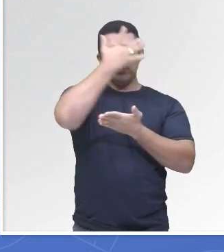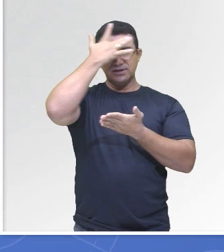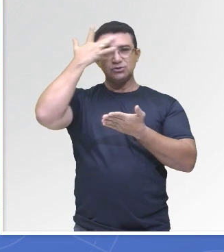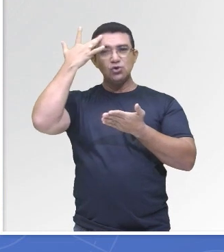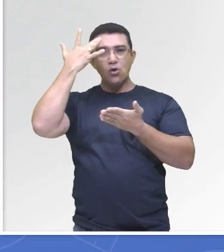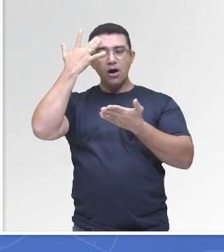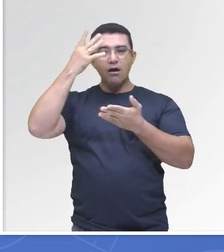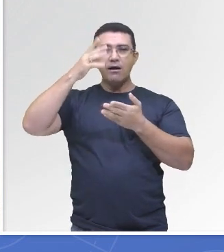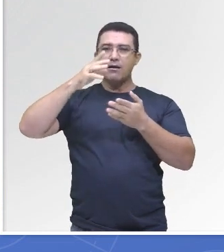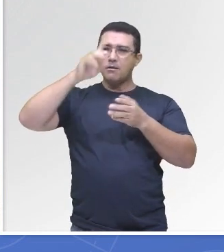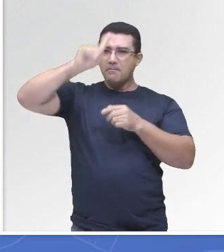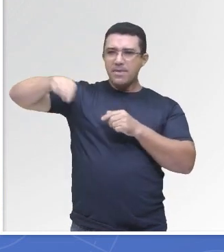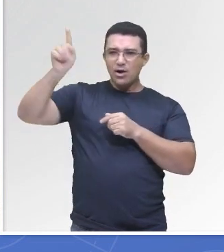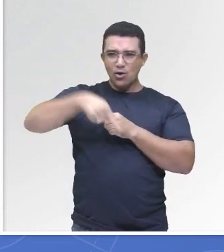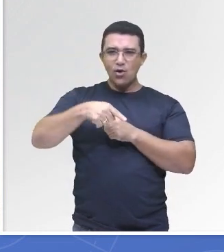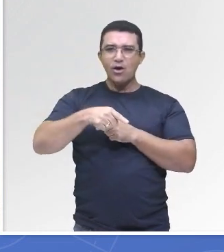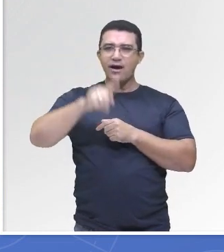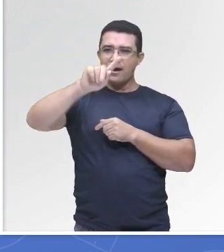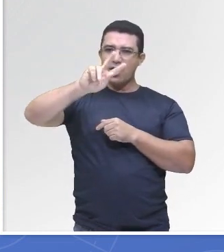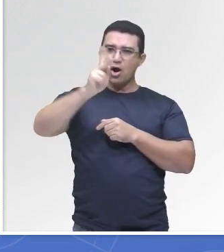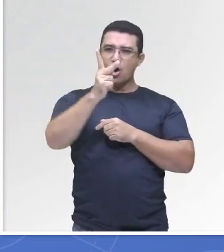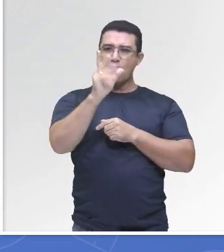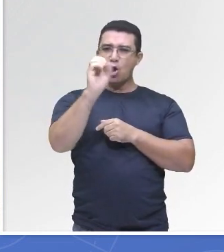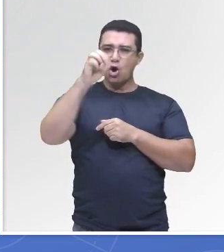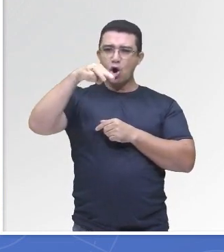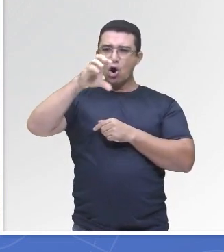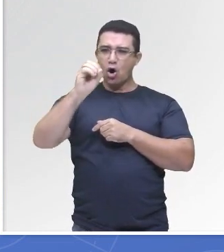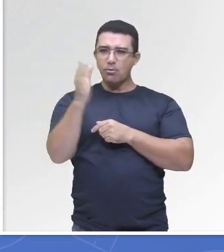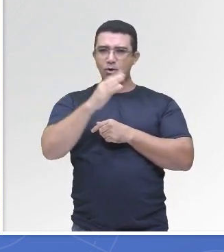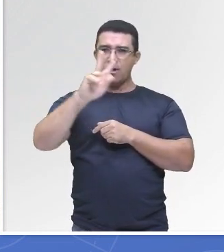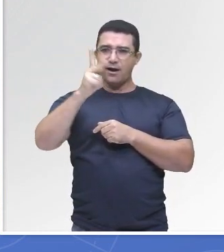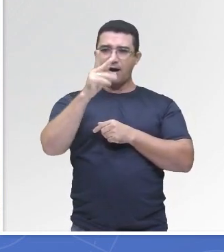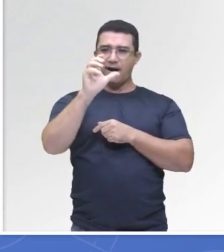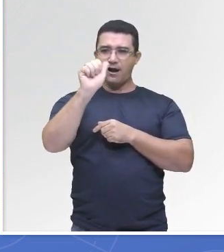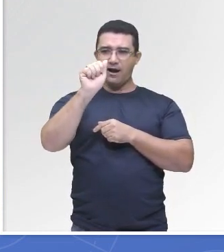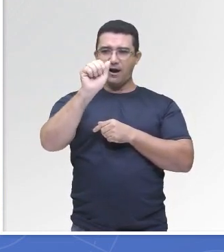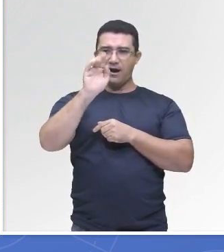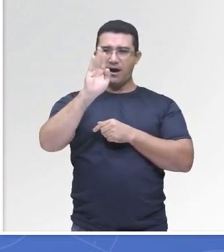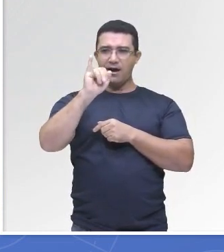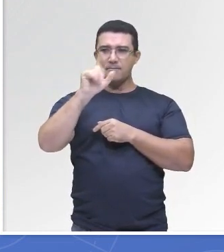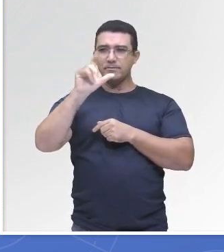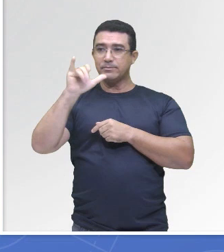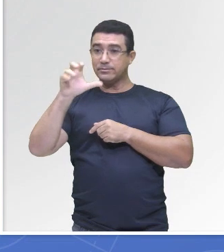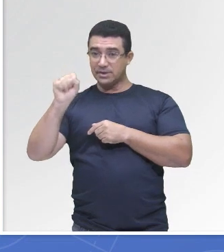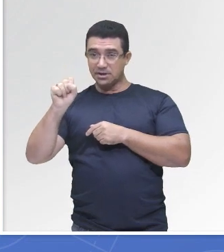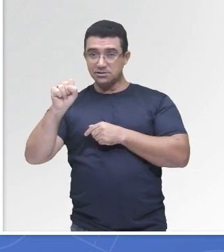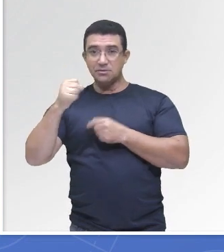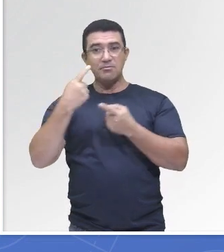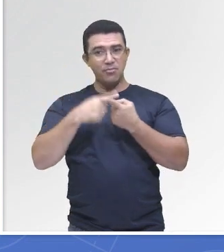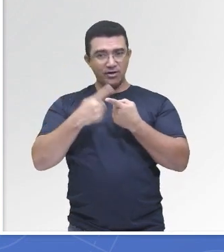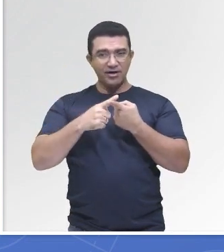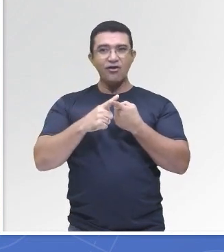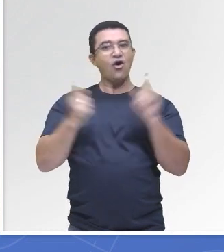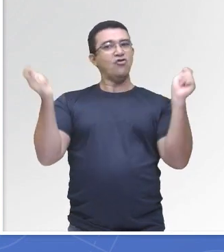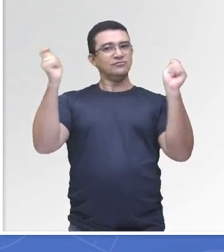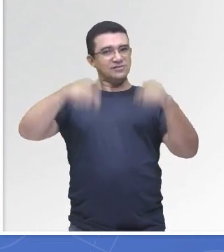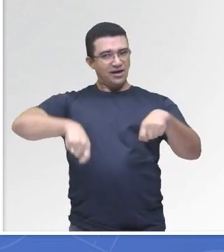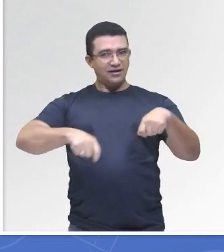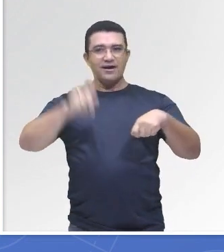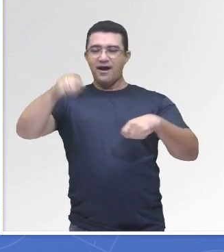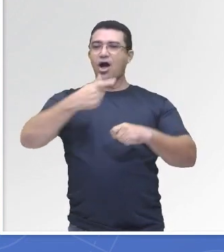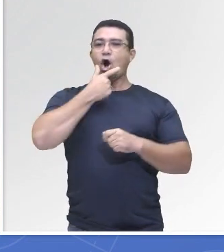habilis. E justamente ele recebe esse nome em decorrência da palavra habilidoso, aquele que